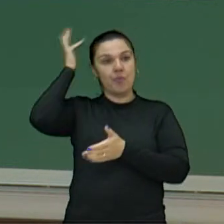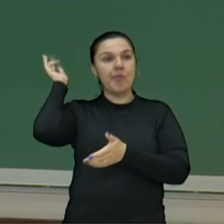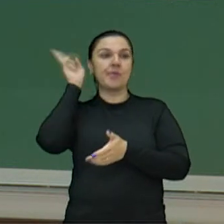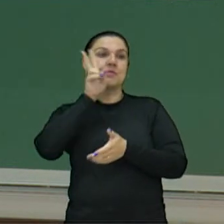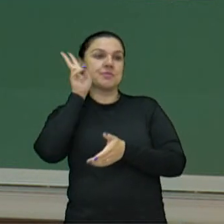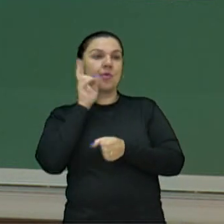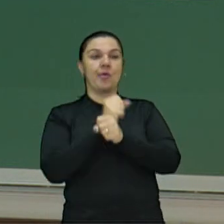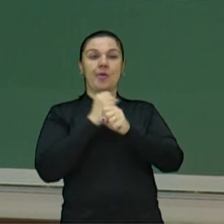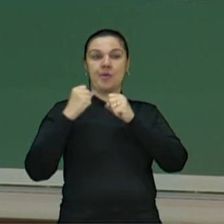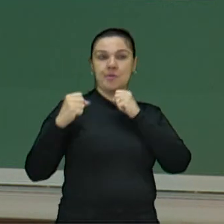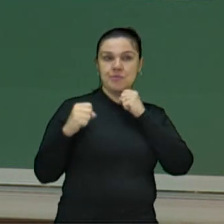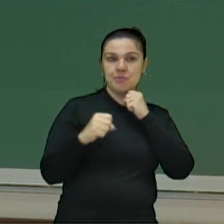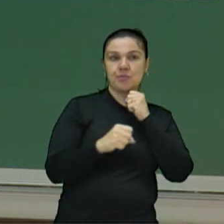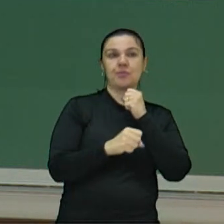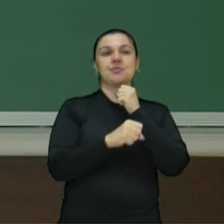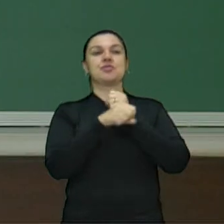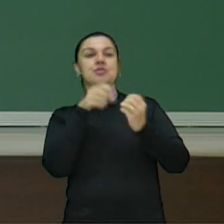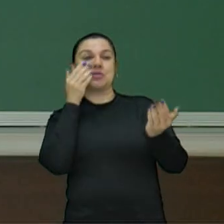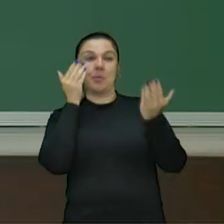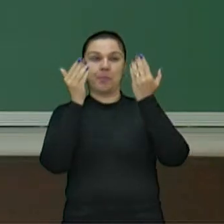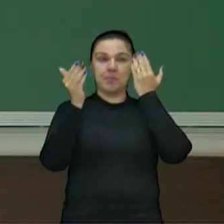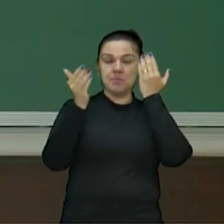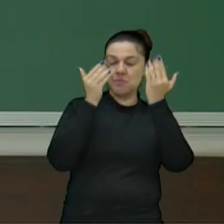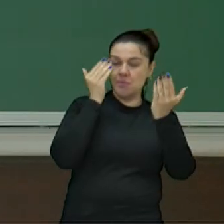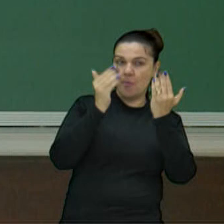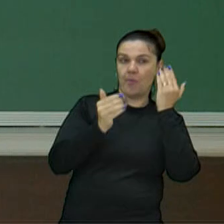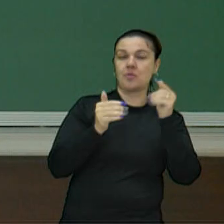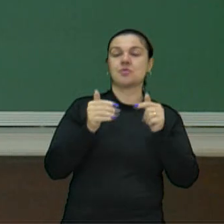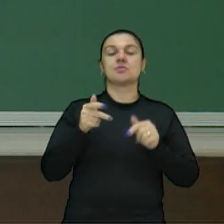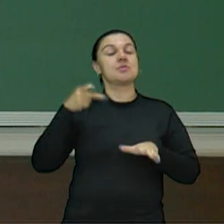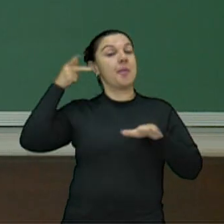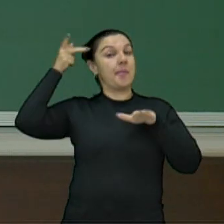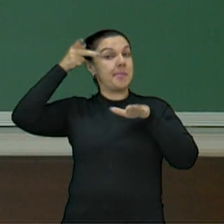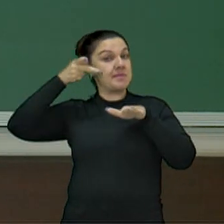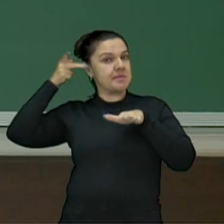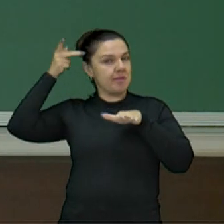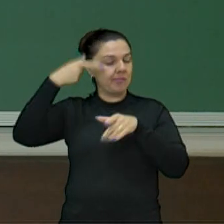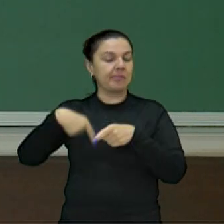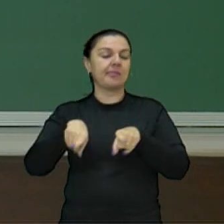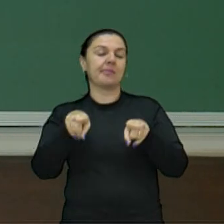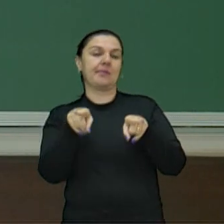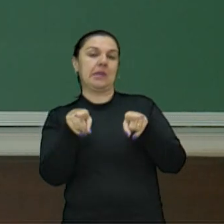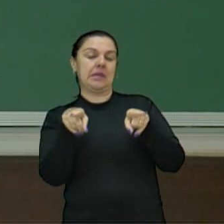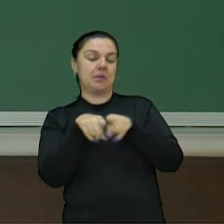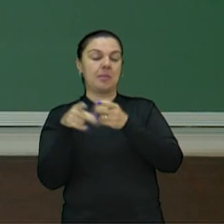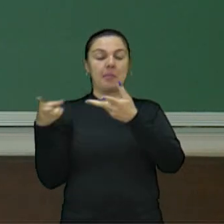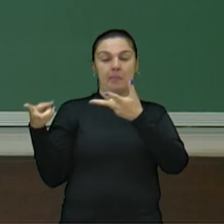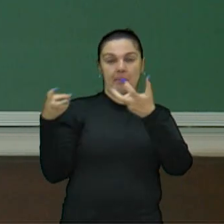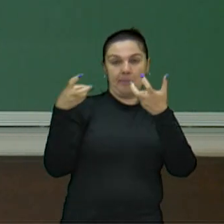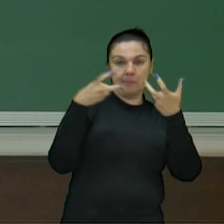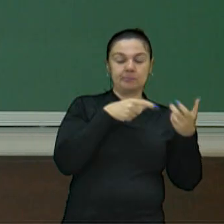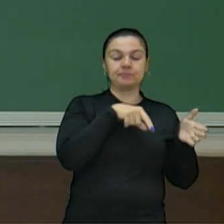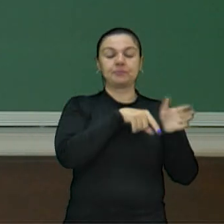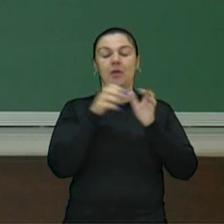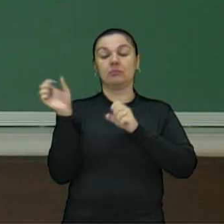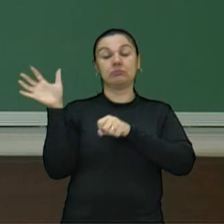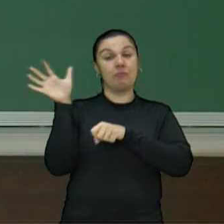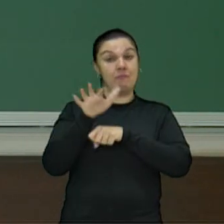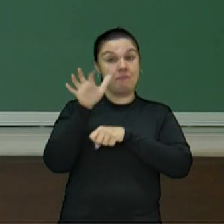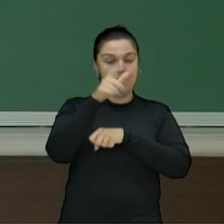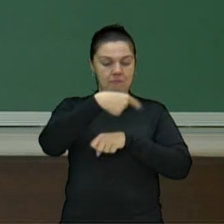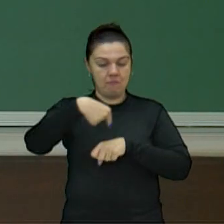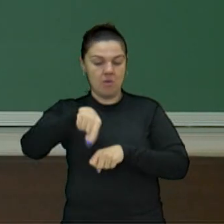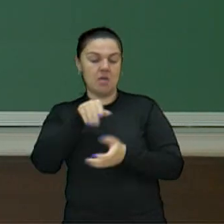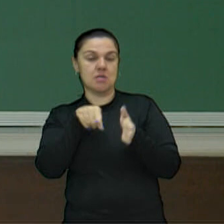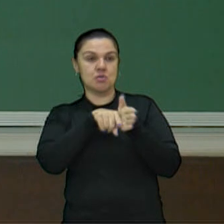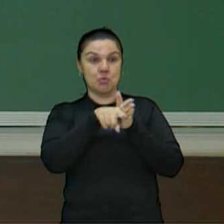e antropologia. E isso é muito importante a gente notar também, que ele veio ao Brasil algumas vezes. E essas indas